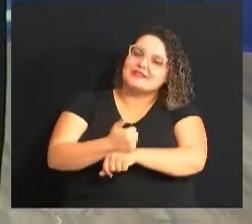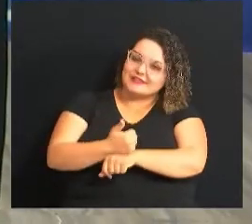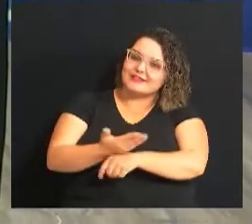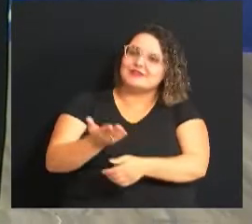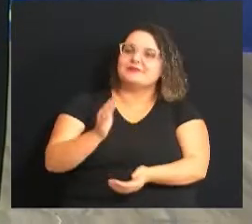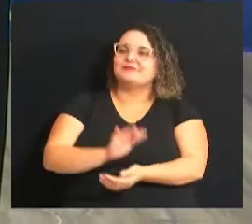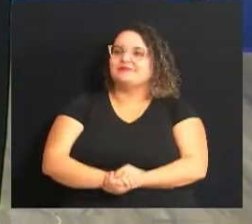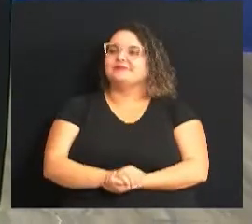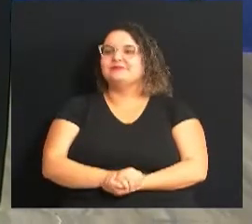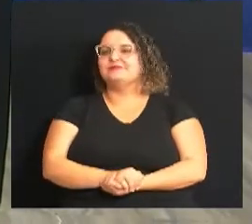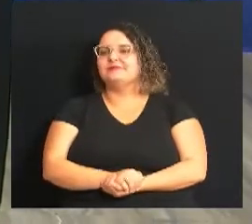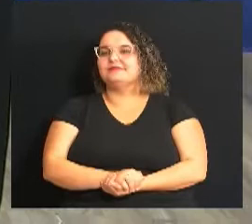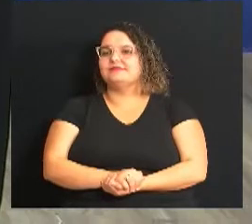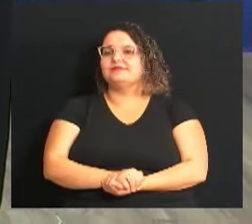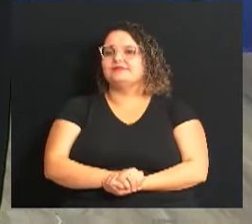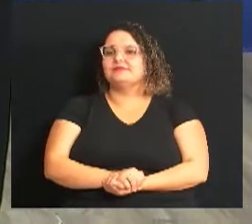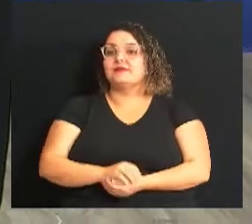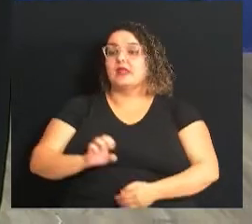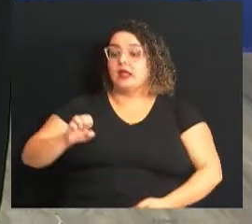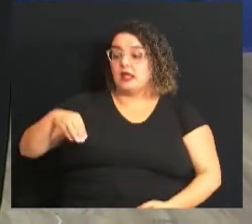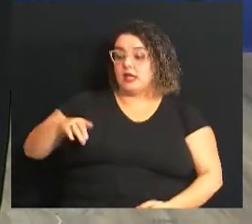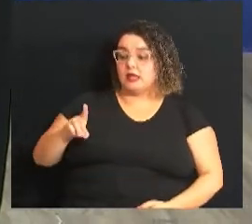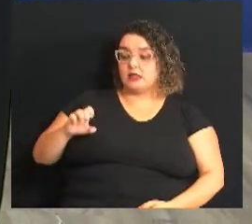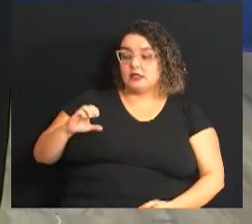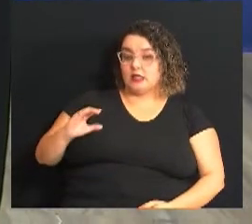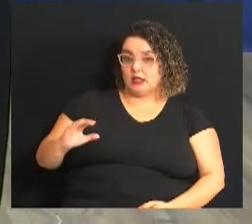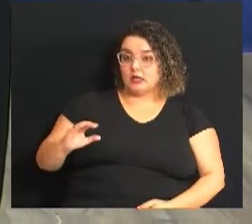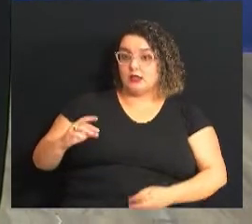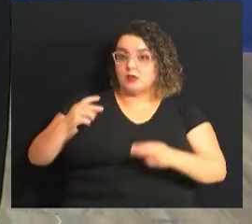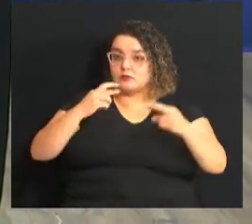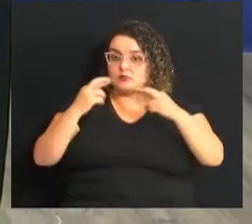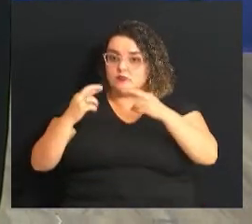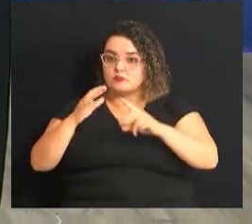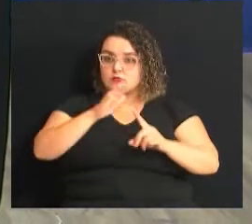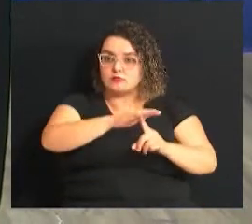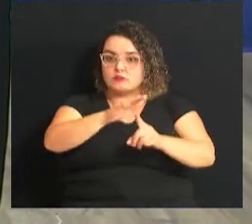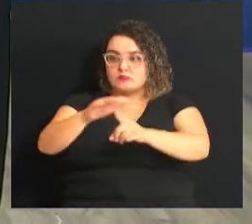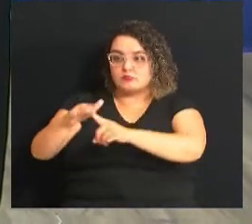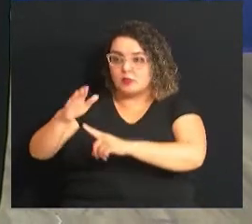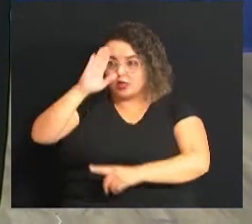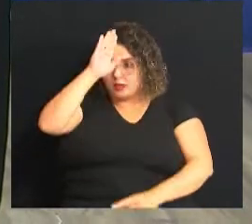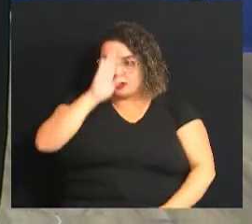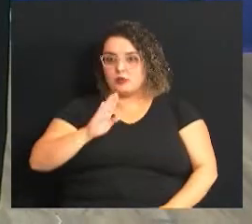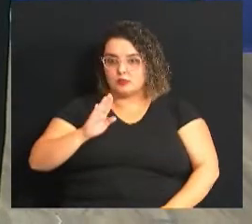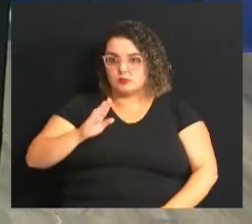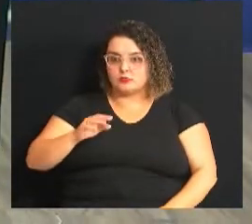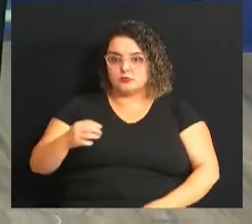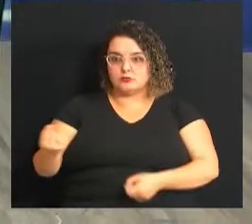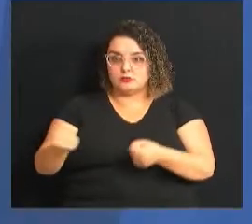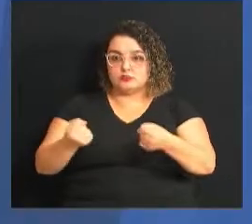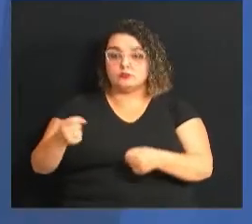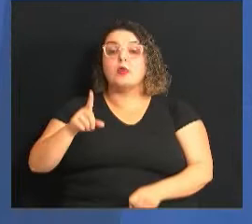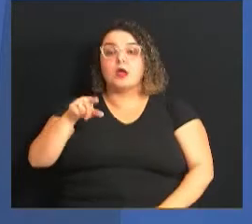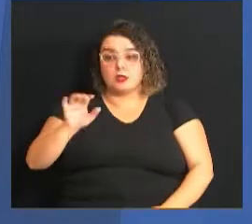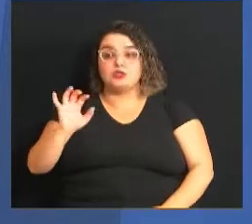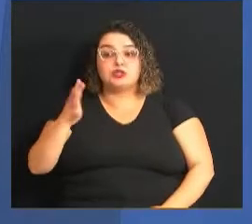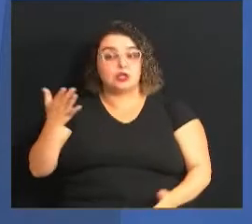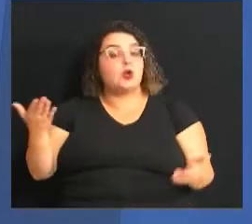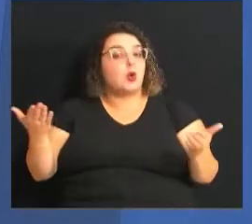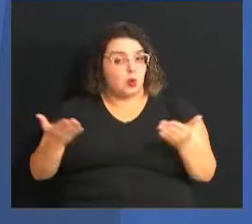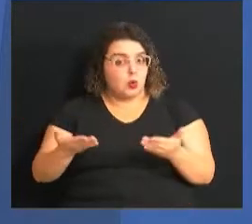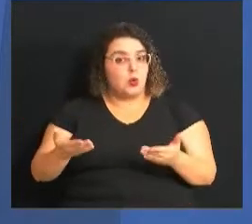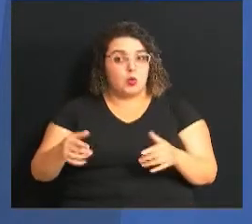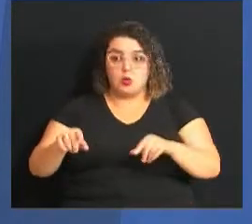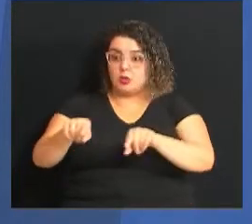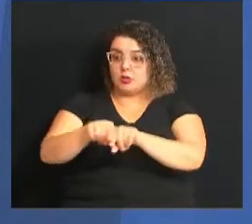antecedência. INDEC realiza inspeção ambiental gratuita nos veículos. Já está acontecendo hoje,